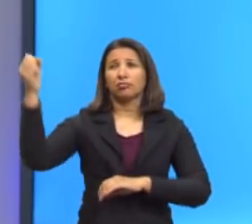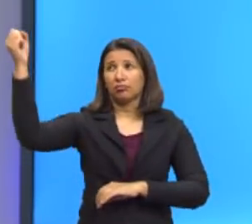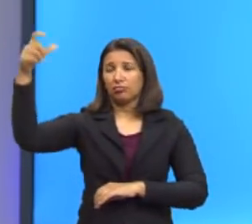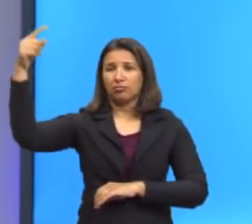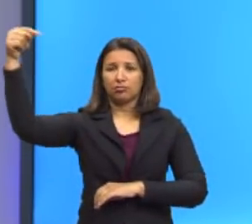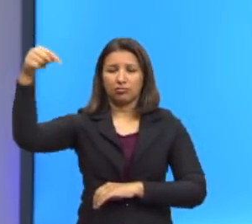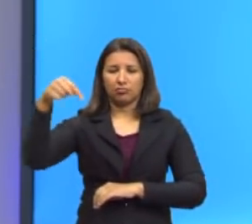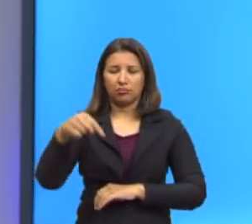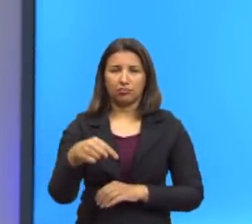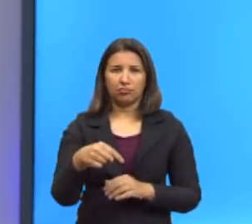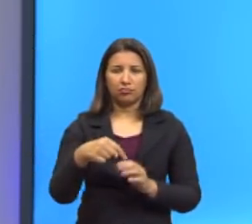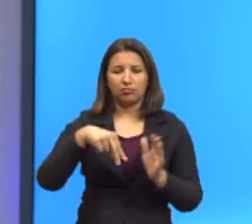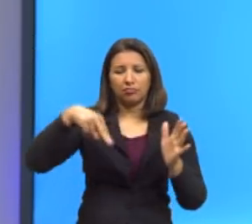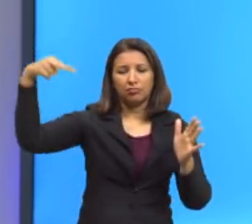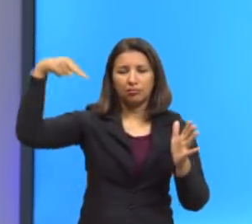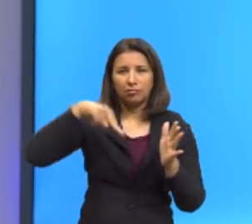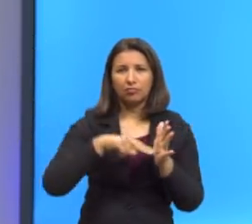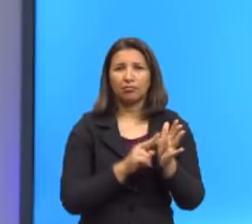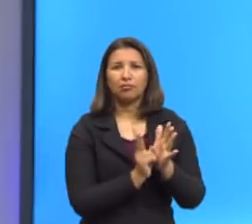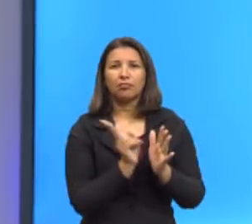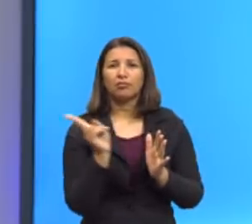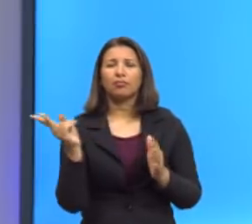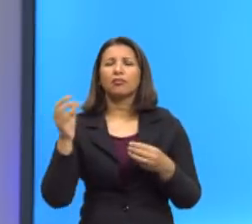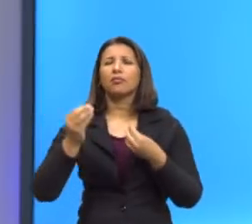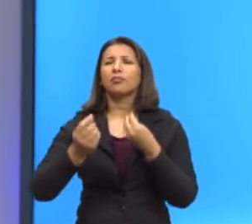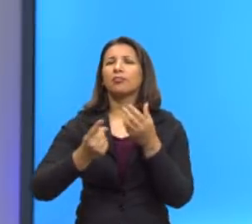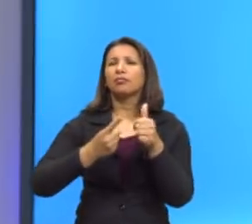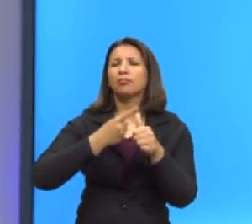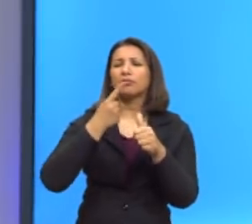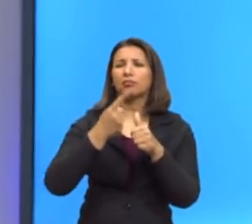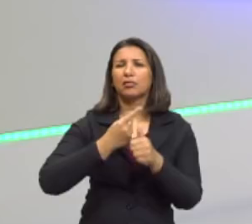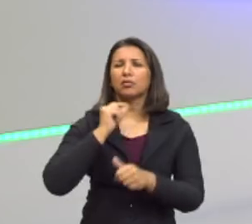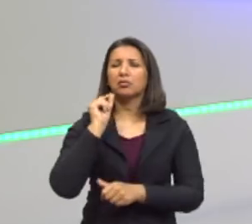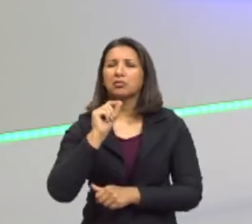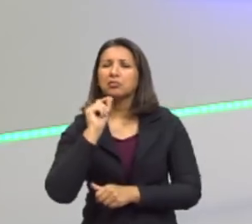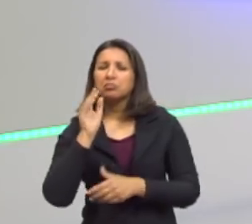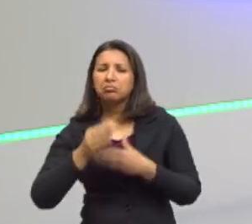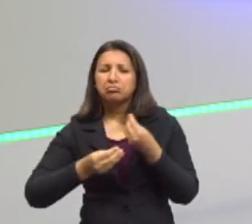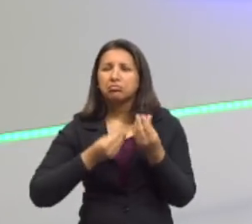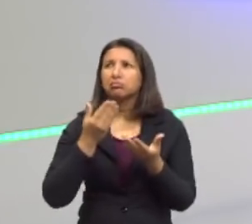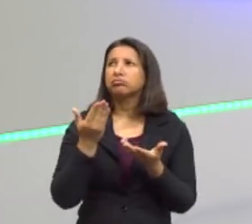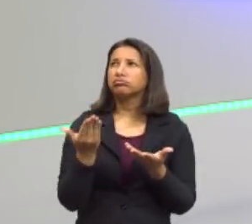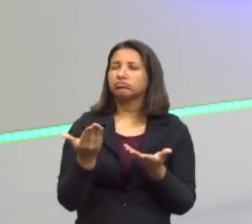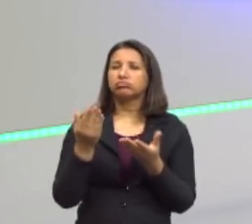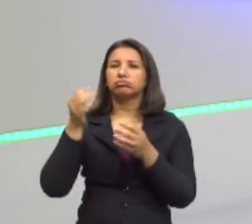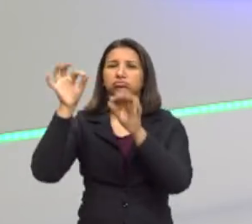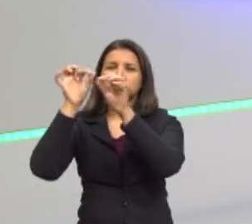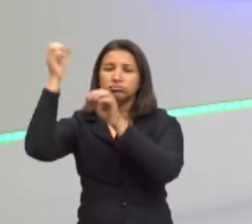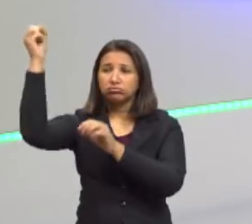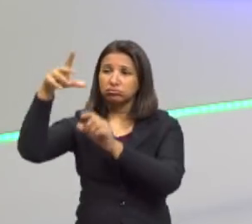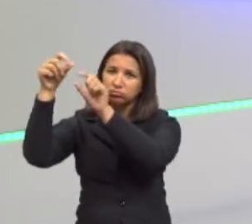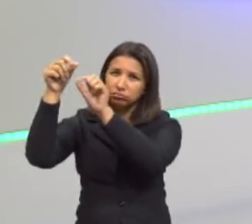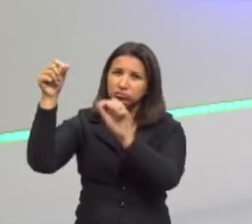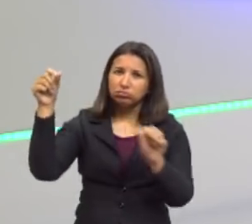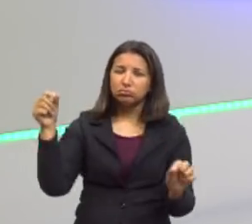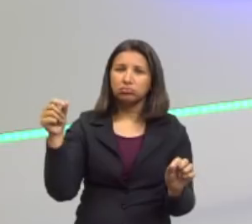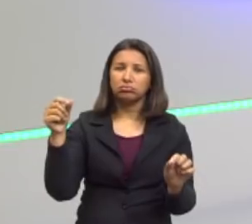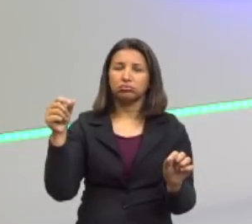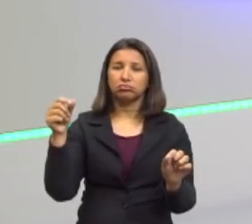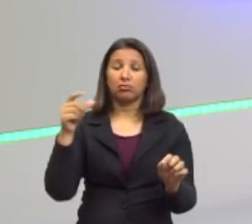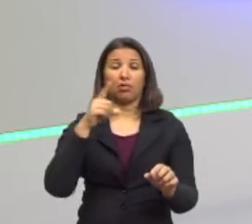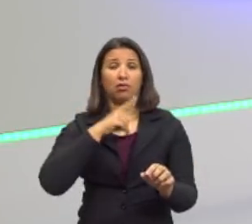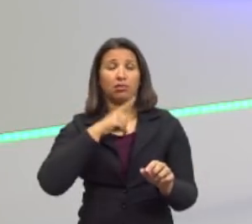refletidos. Então, primeiramente, nós temos que ver o que são esses raios refletidos. Nós já vimos na reflexão que nós temos os